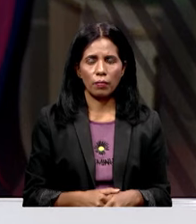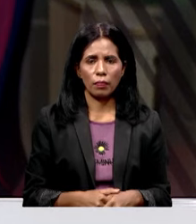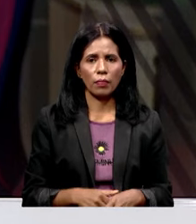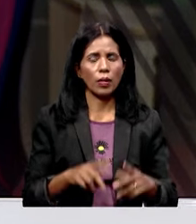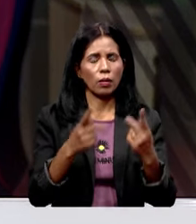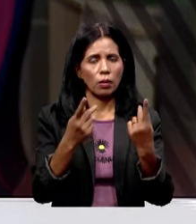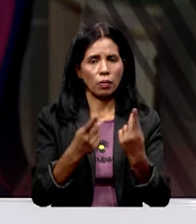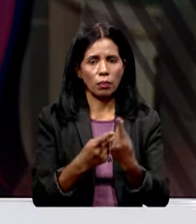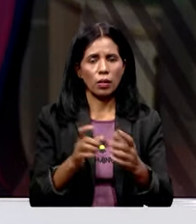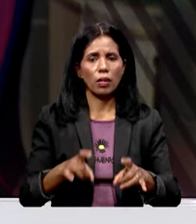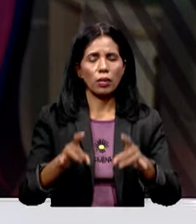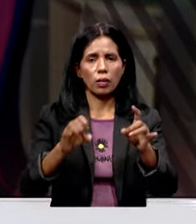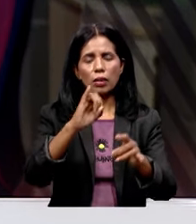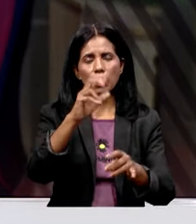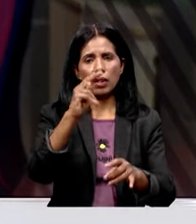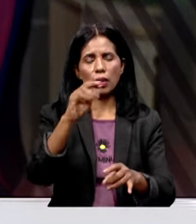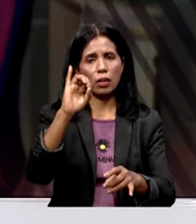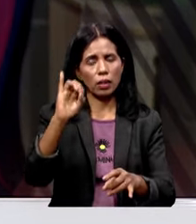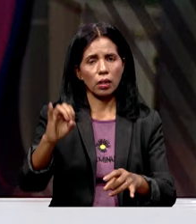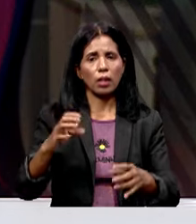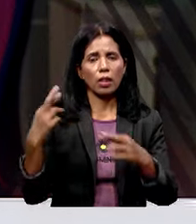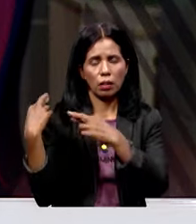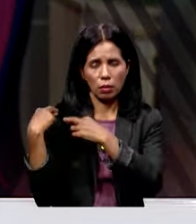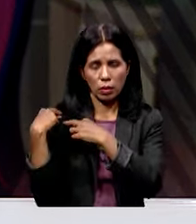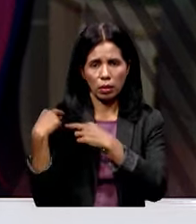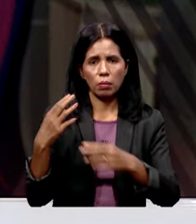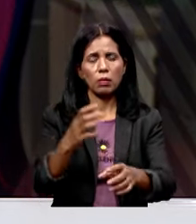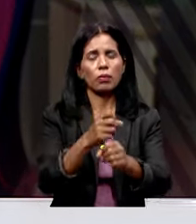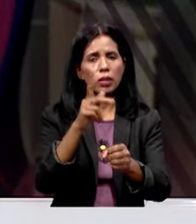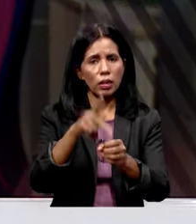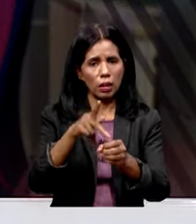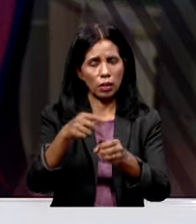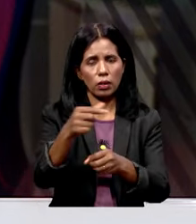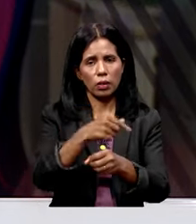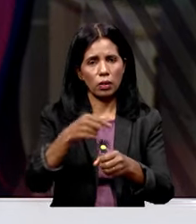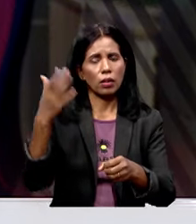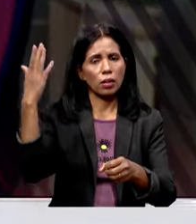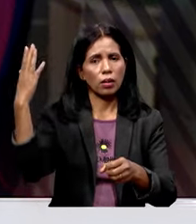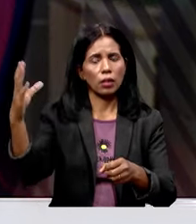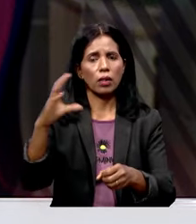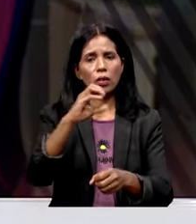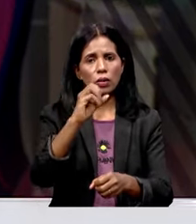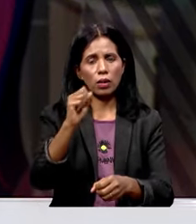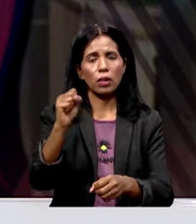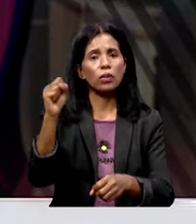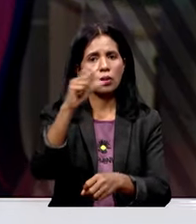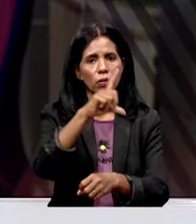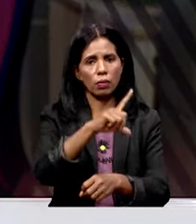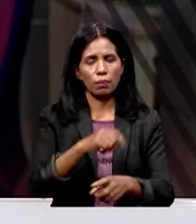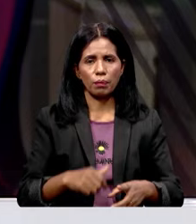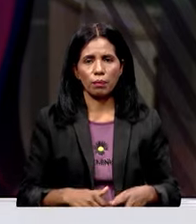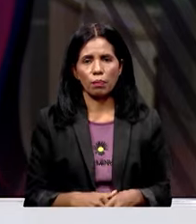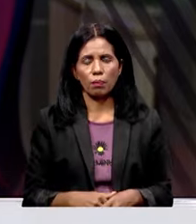empresa Australia Eni retém responsabilidade para a exploração de gás no petróleo e na costa sul.